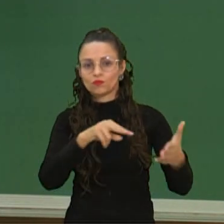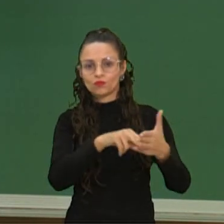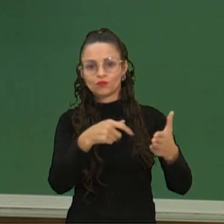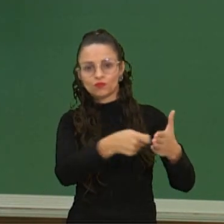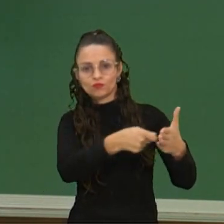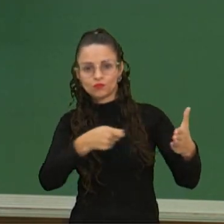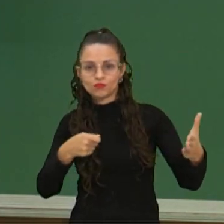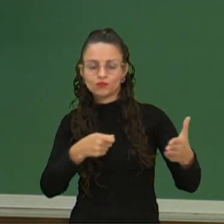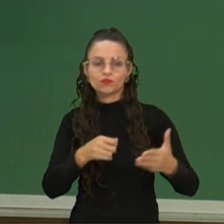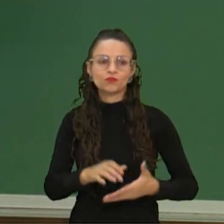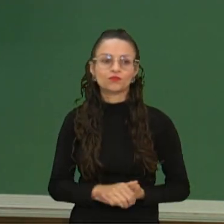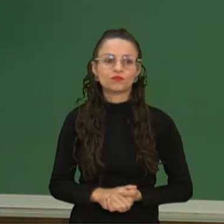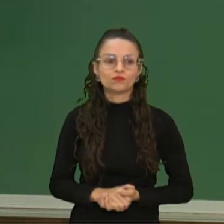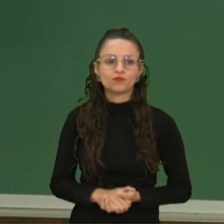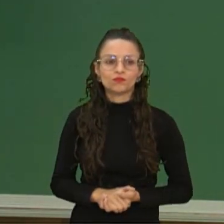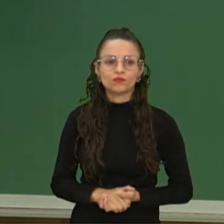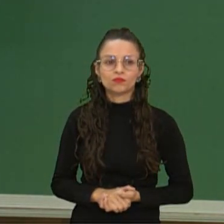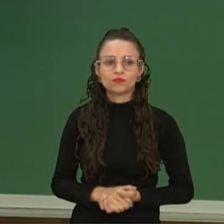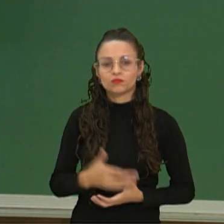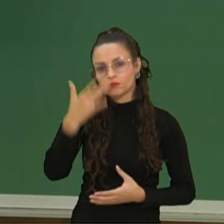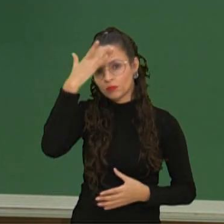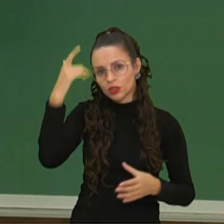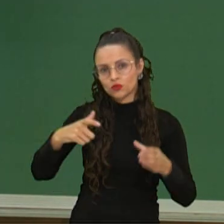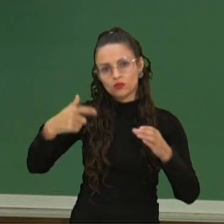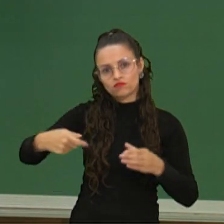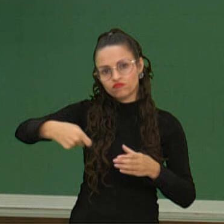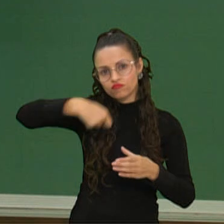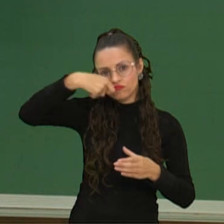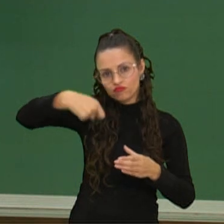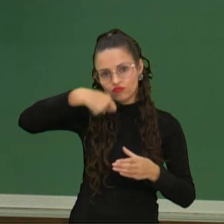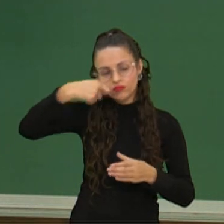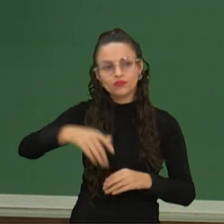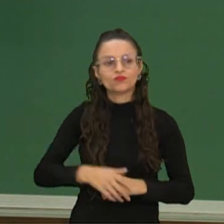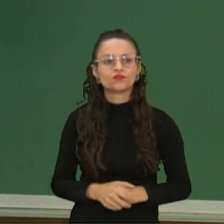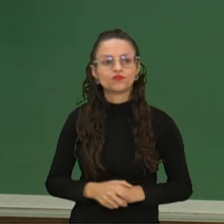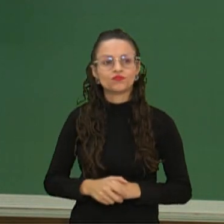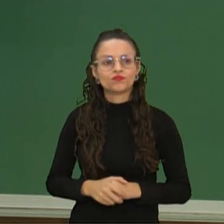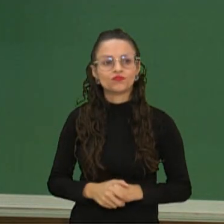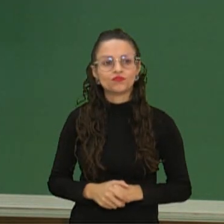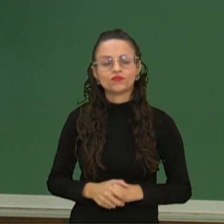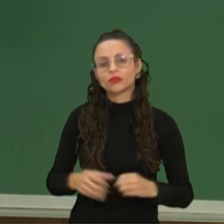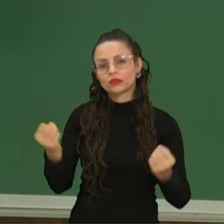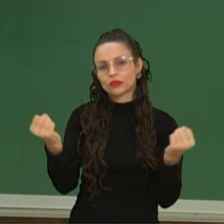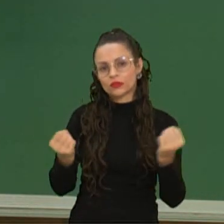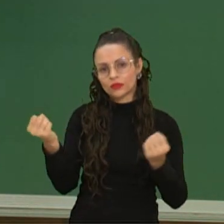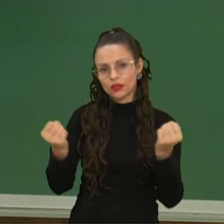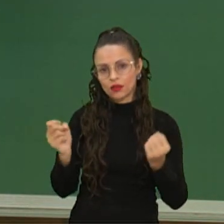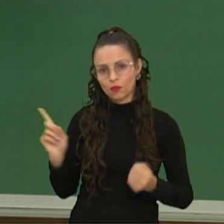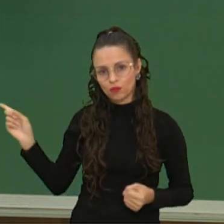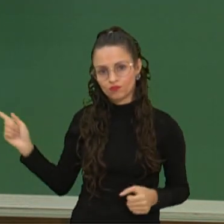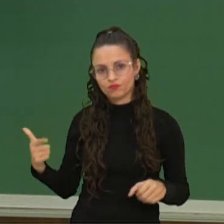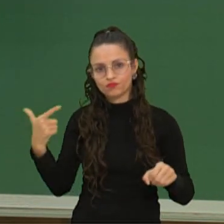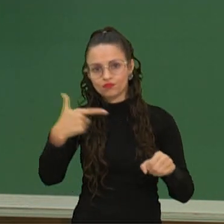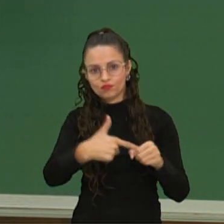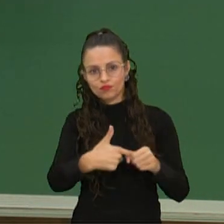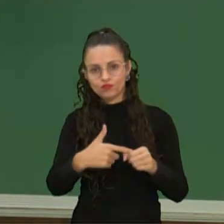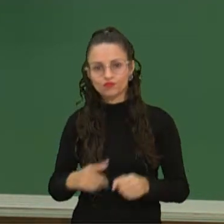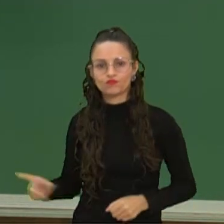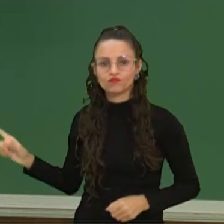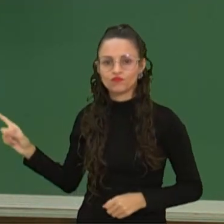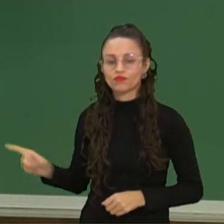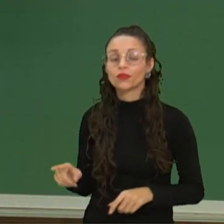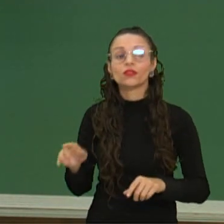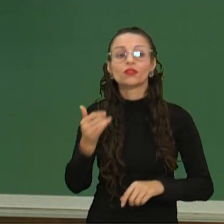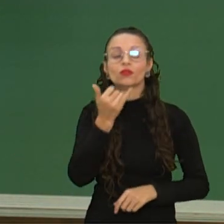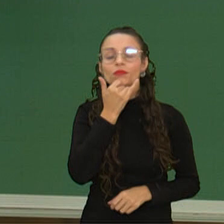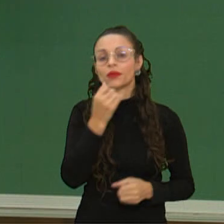da tomada, nós temos aqui uma pessoa se alimentando numa mesa e aqui nós temos um carro e pela imagem